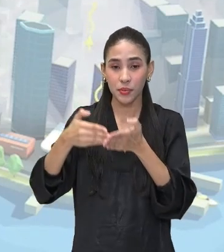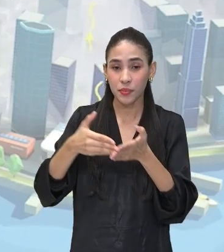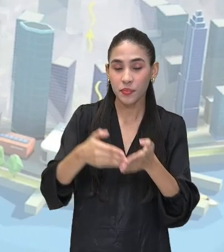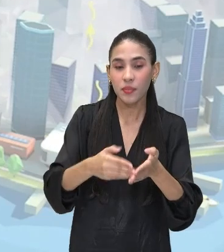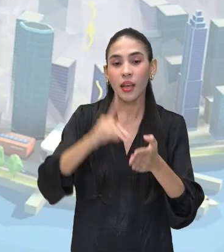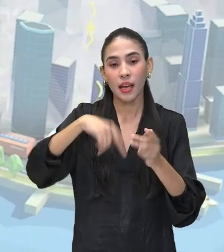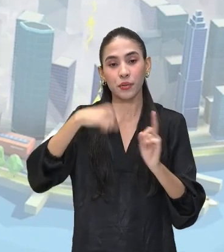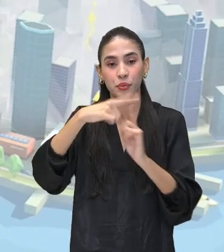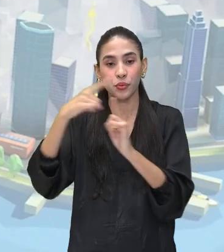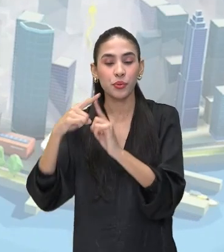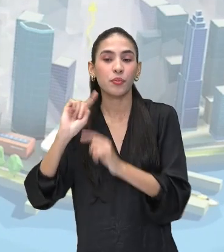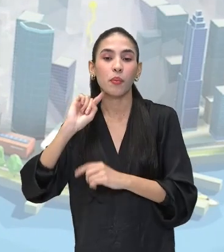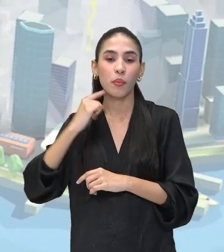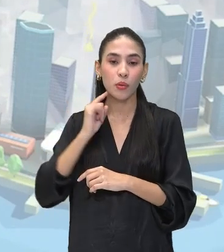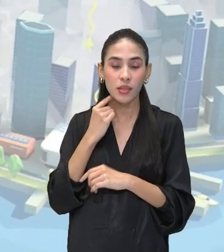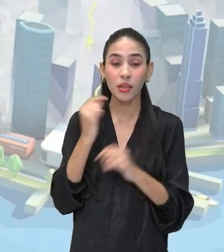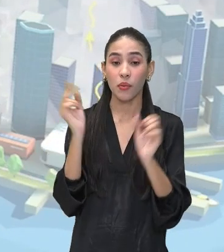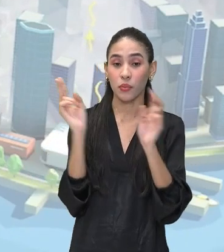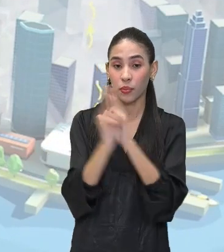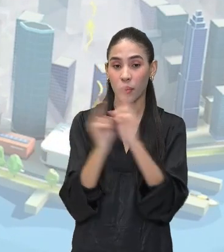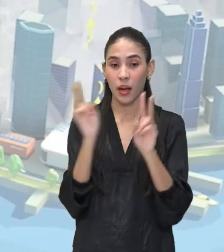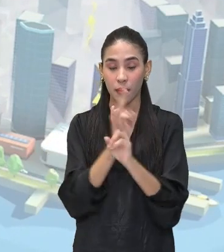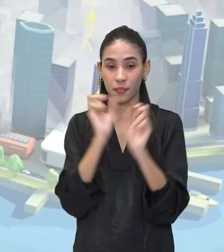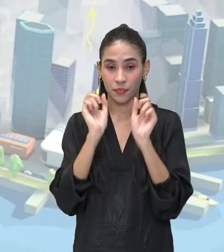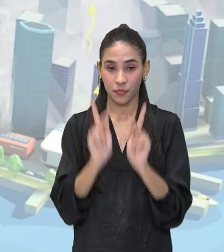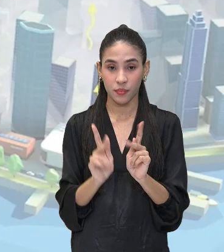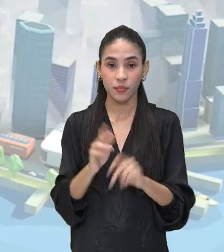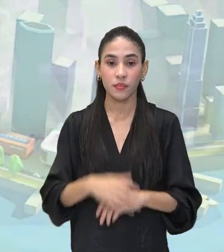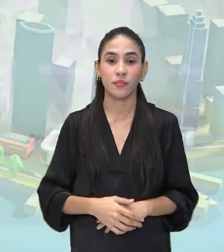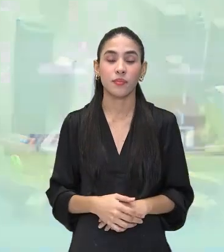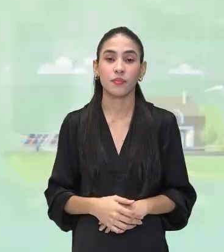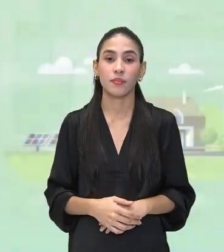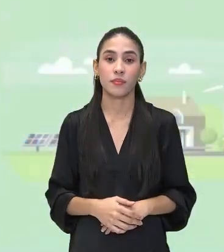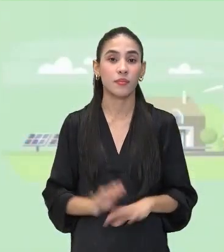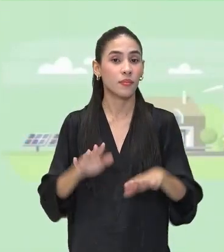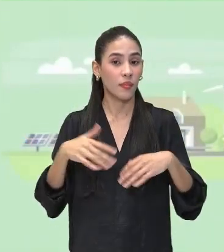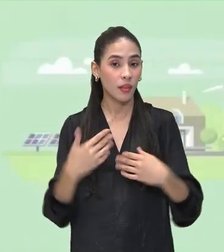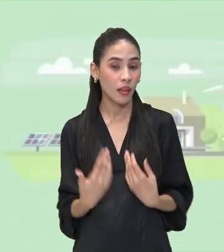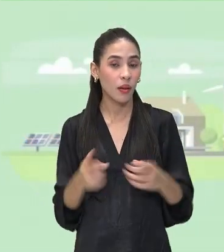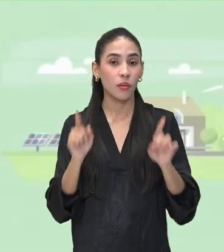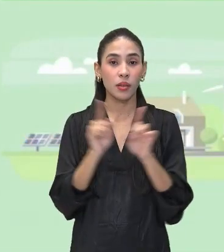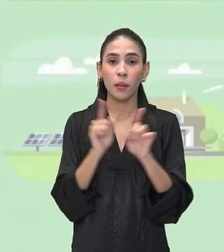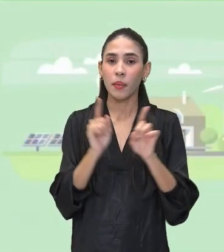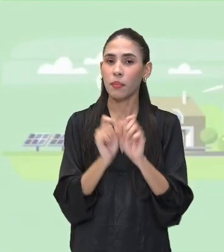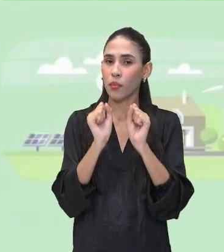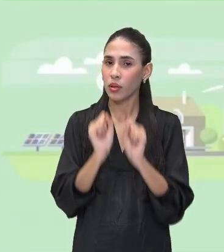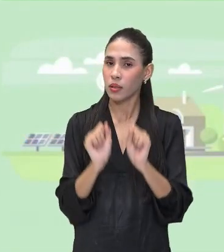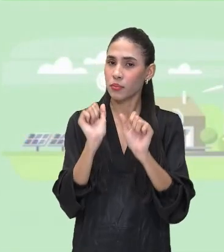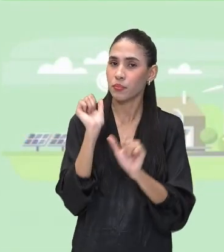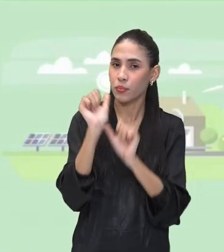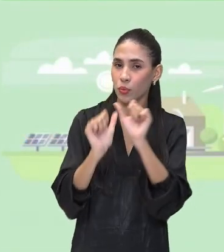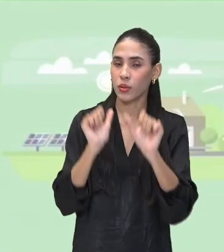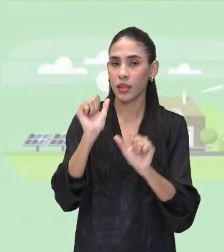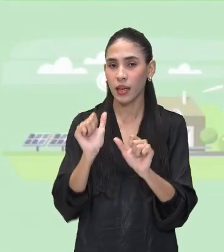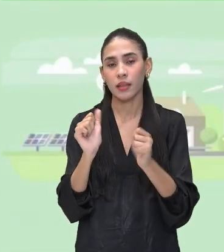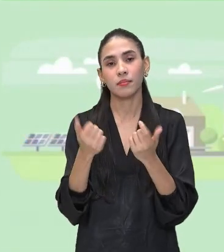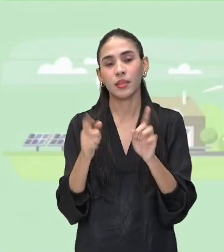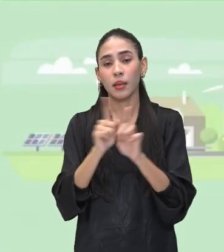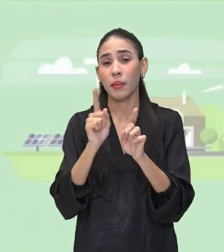de poluição do ar, certo? E nós, né, podemos tomar atitudes aí que